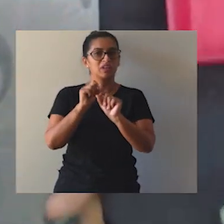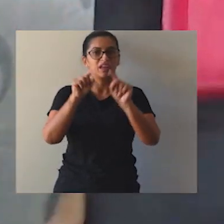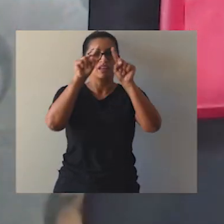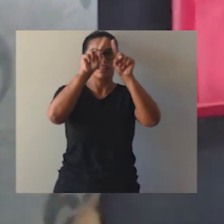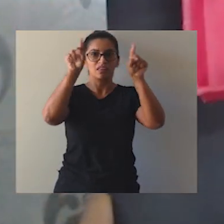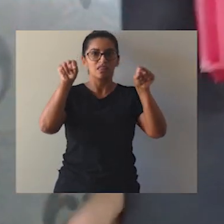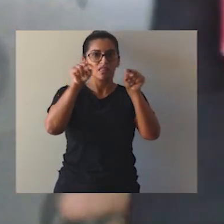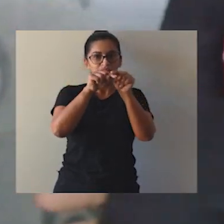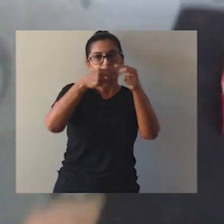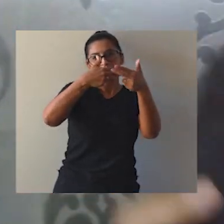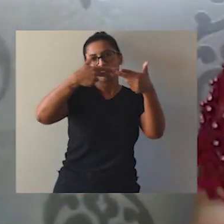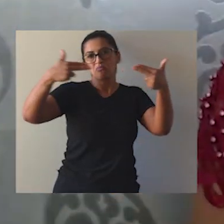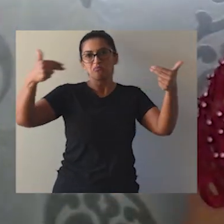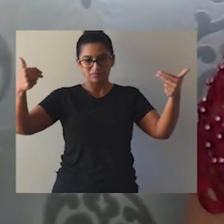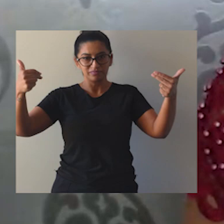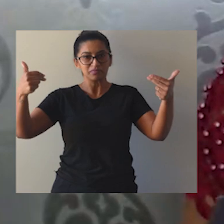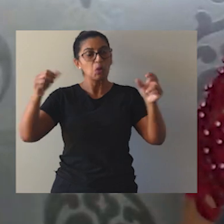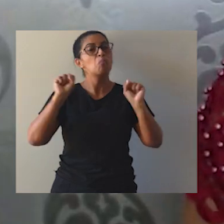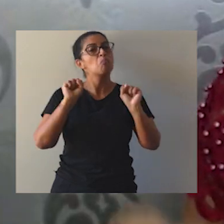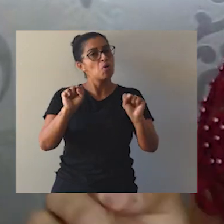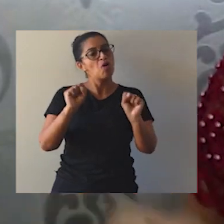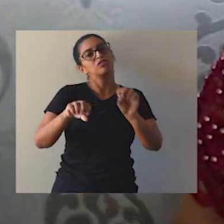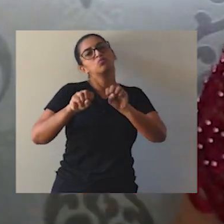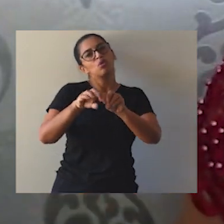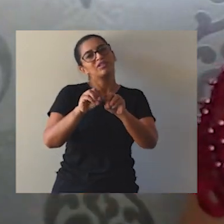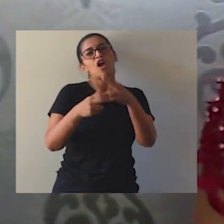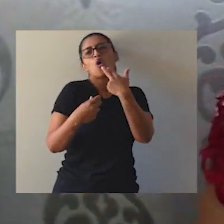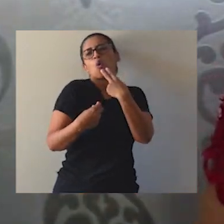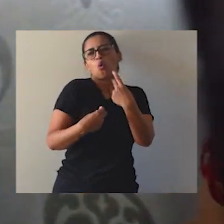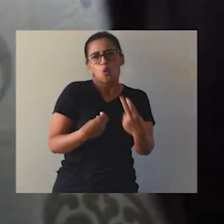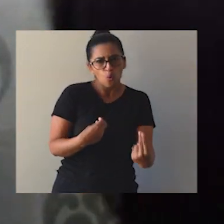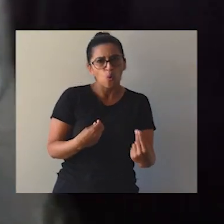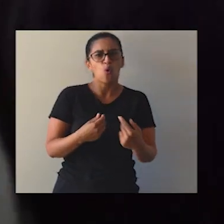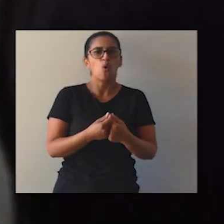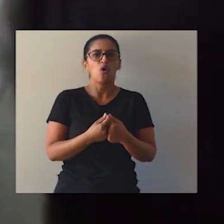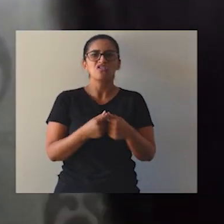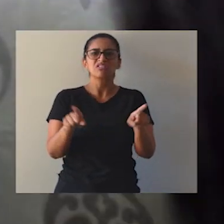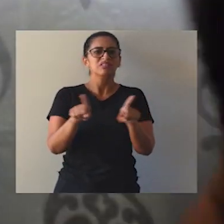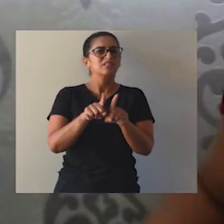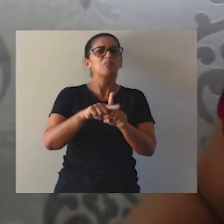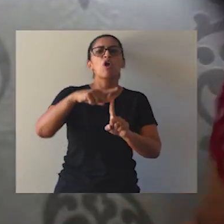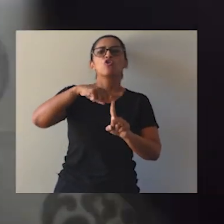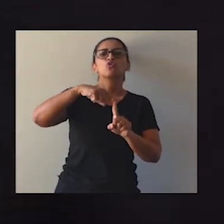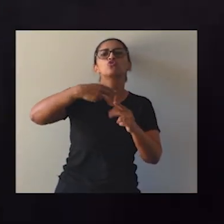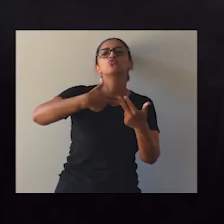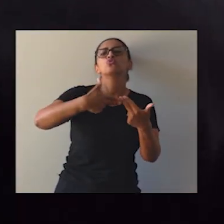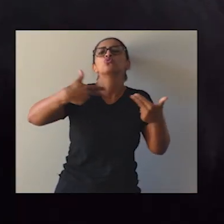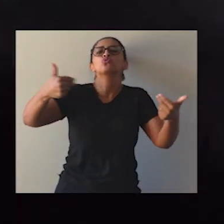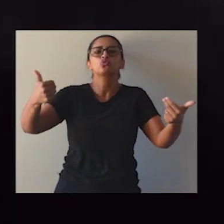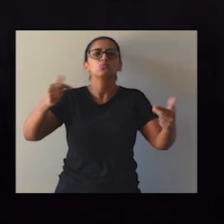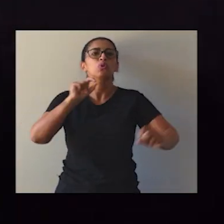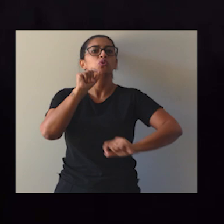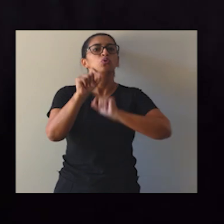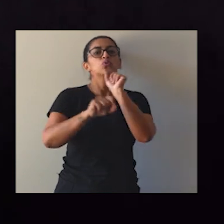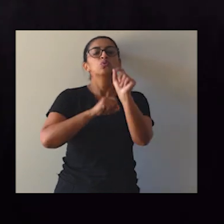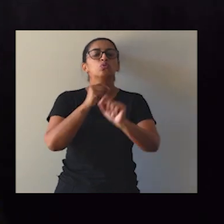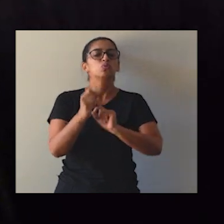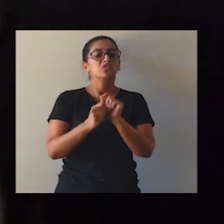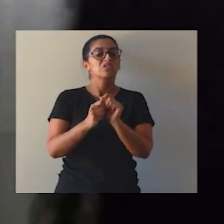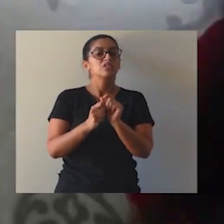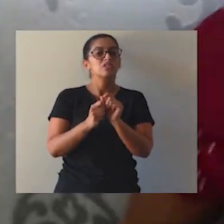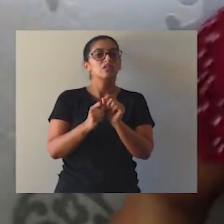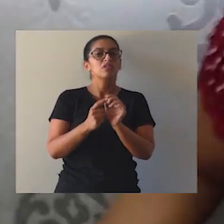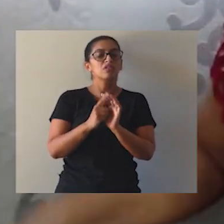posso trabalhar as cores aqui. O que eu vou pedir para o aluno? Eu posso pedir para ele colocar... Deixa eu ver